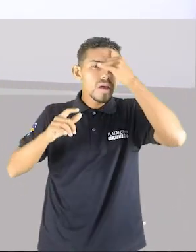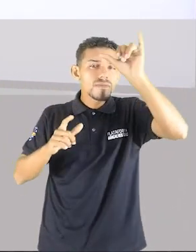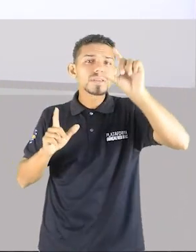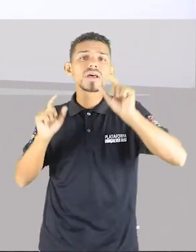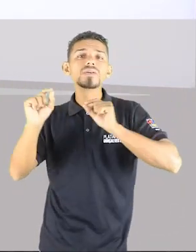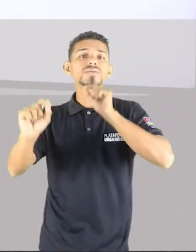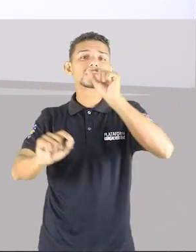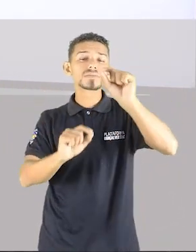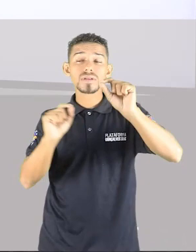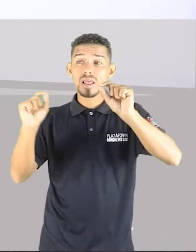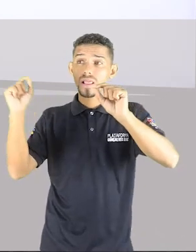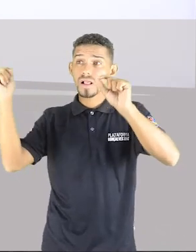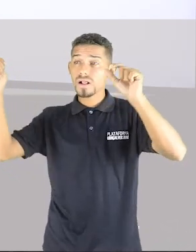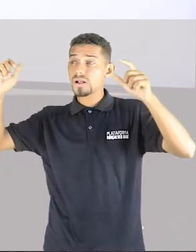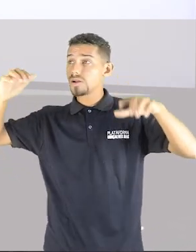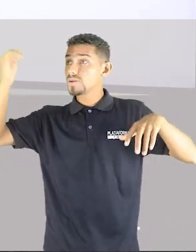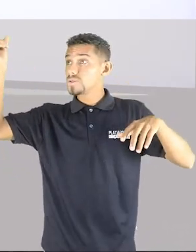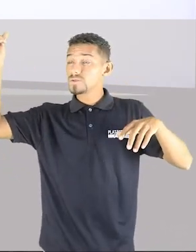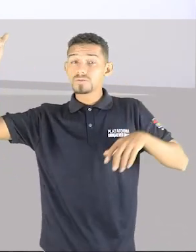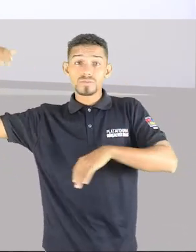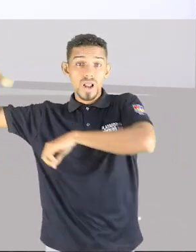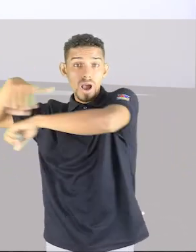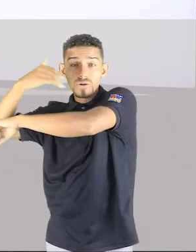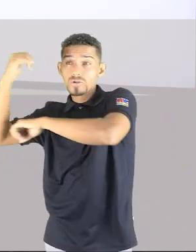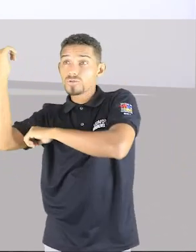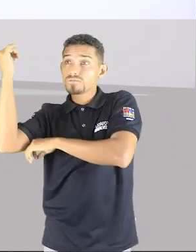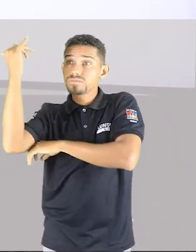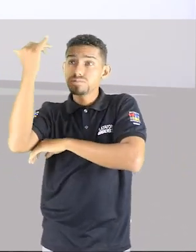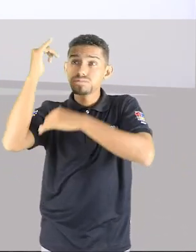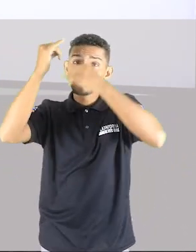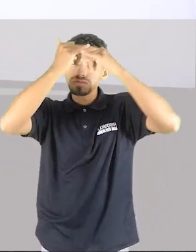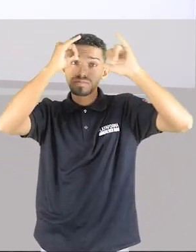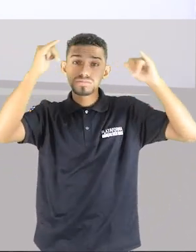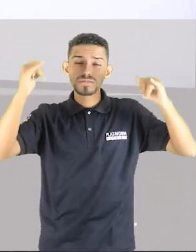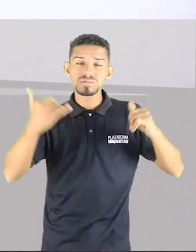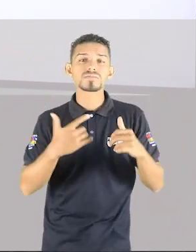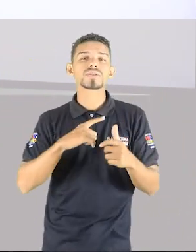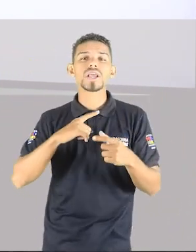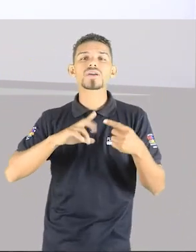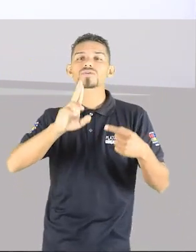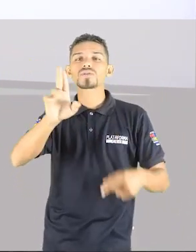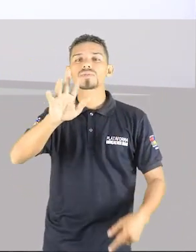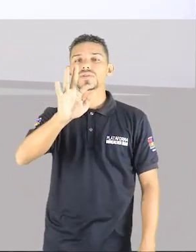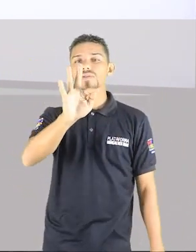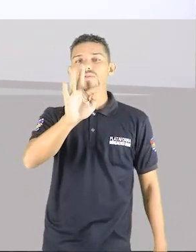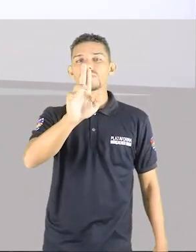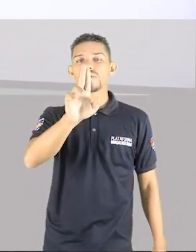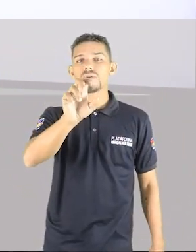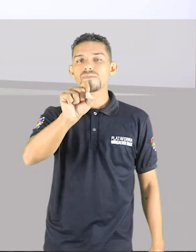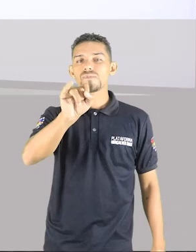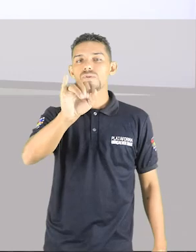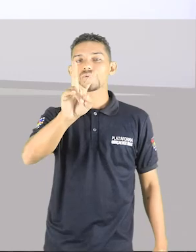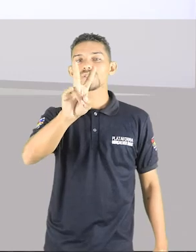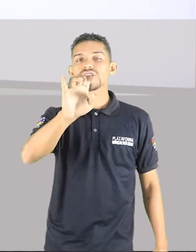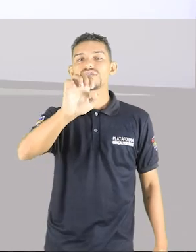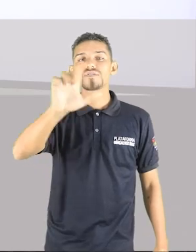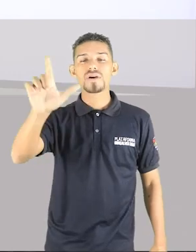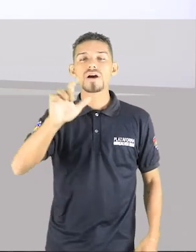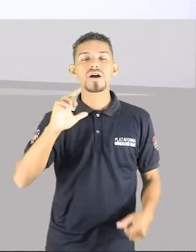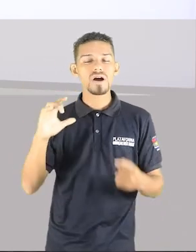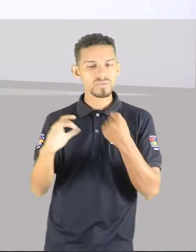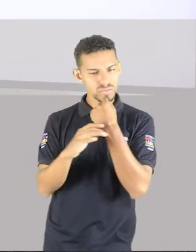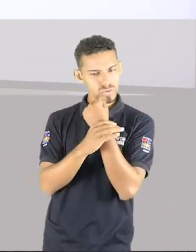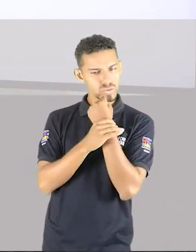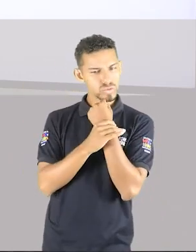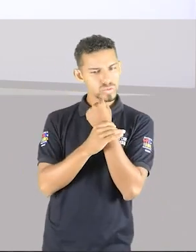isso na entrada da corrente se coloca um fusível que é um dispositivo de